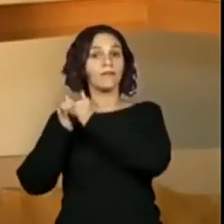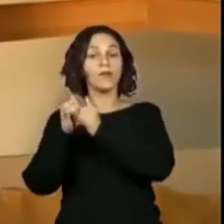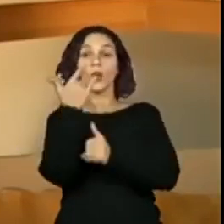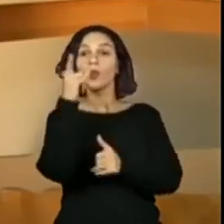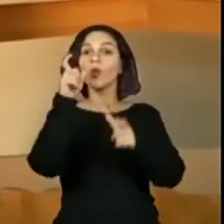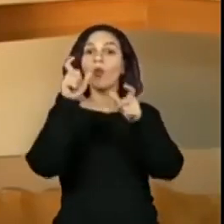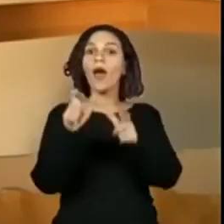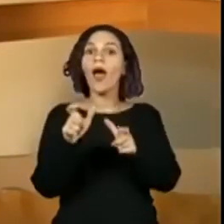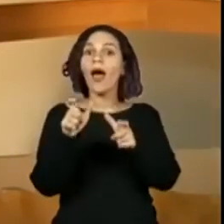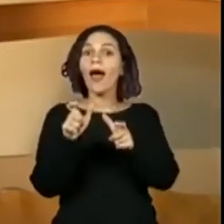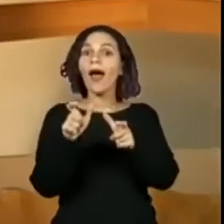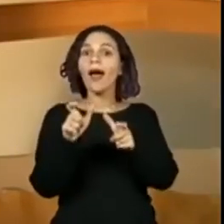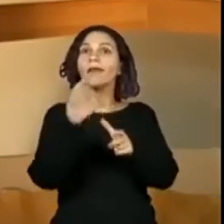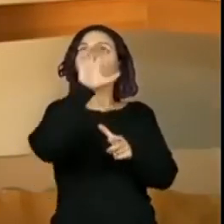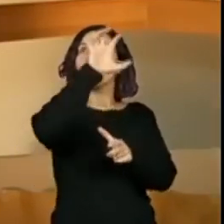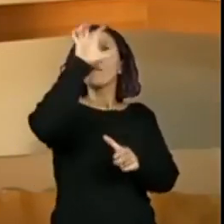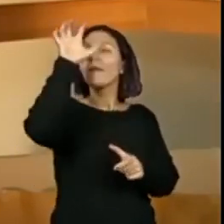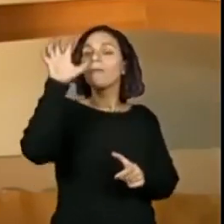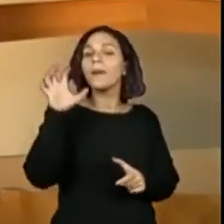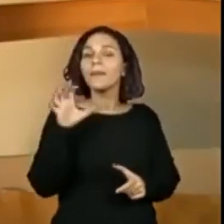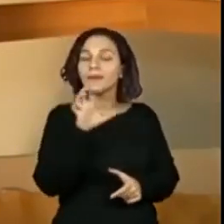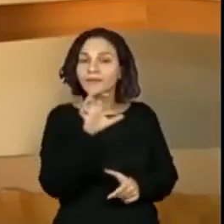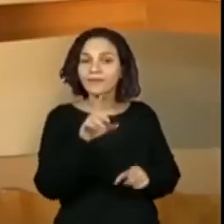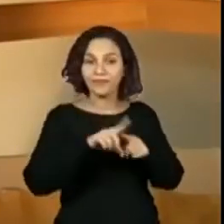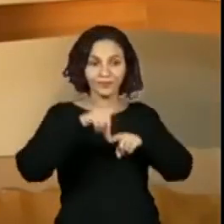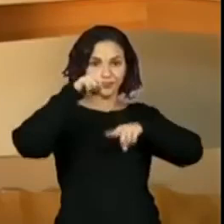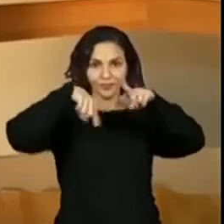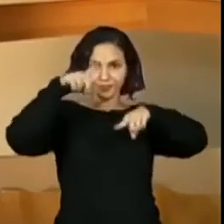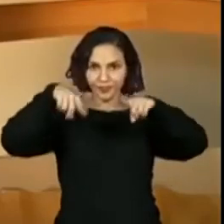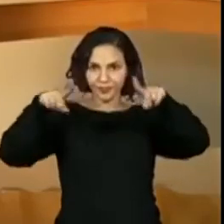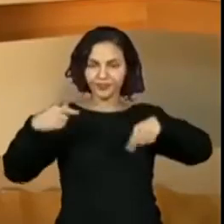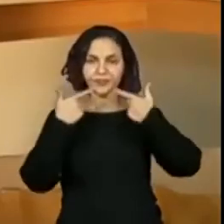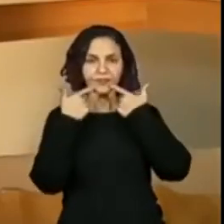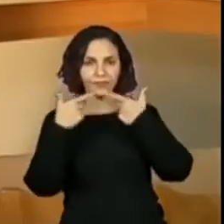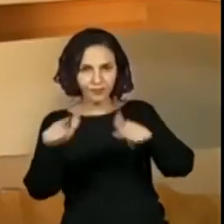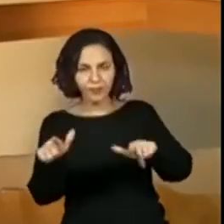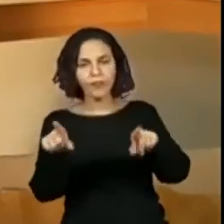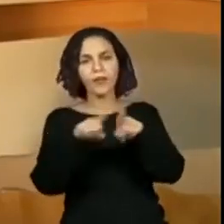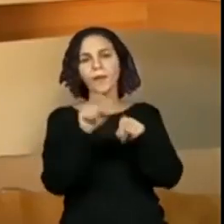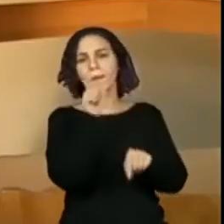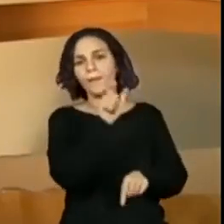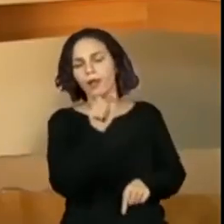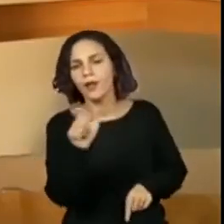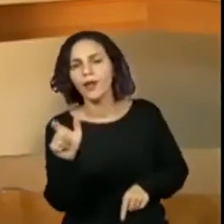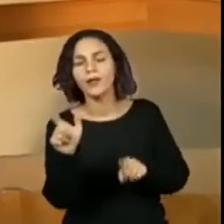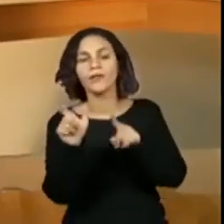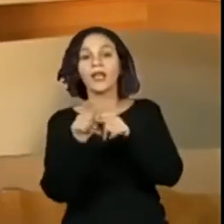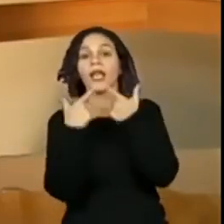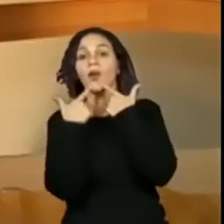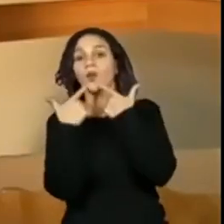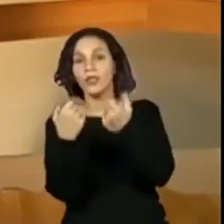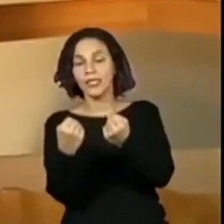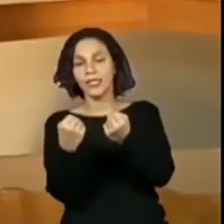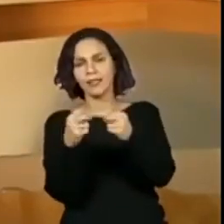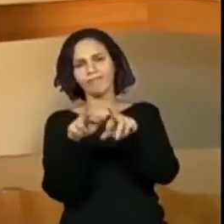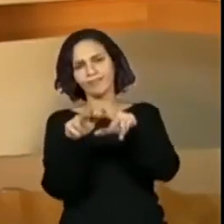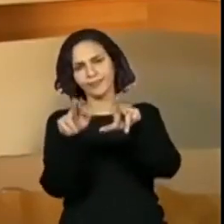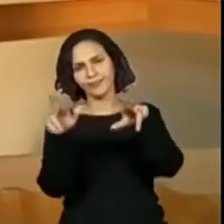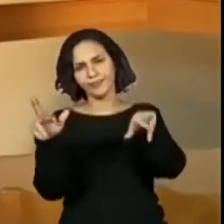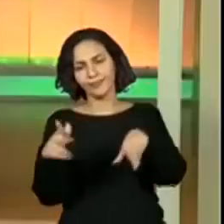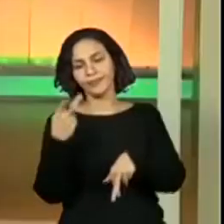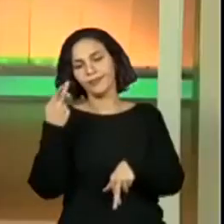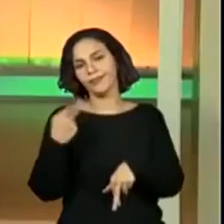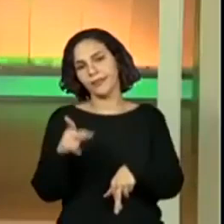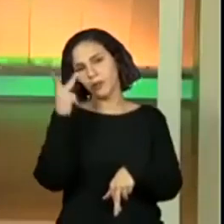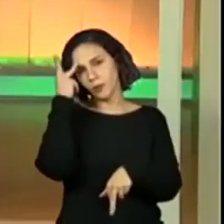região, de um outro modo, de uma variação de linguagem e de palavras e a linguística toda diferente da